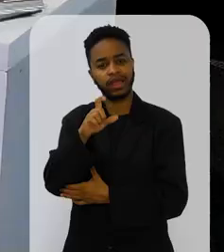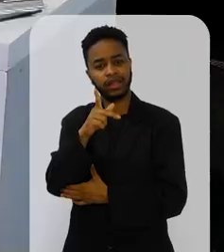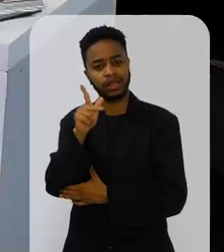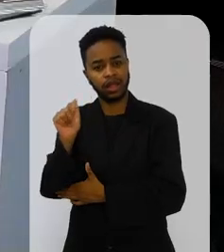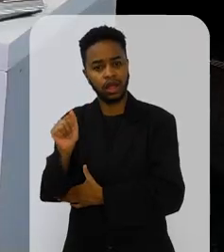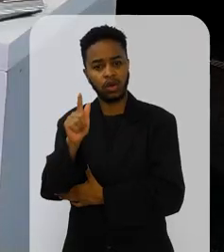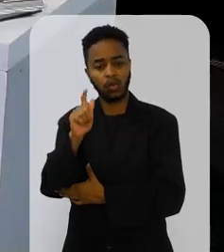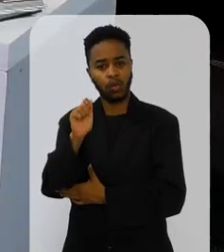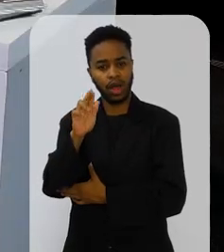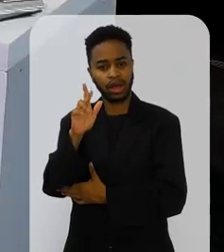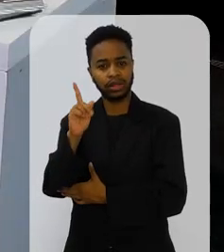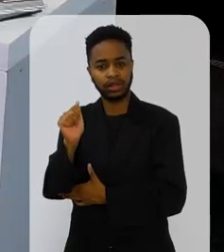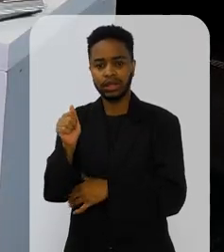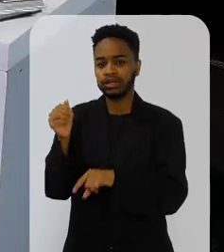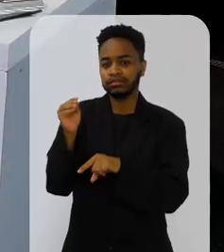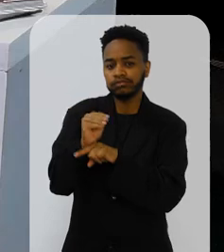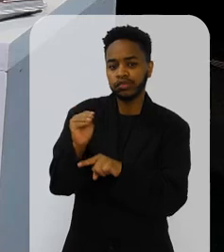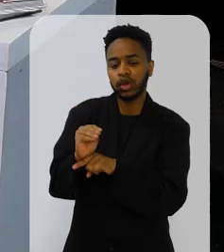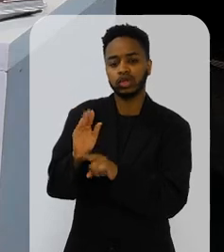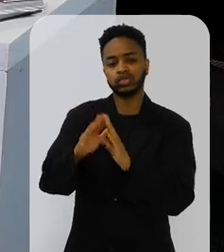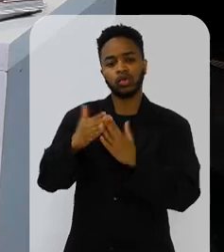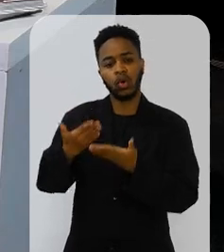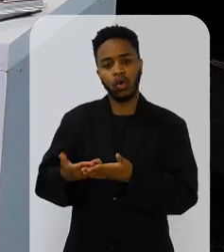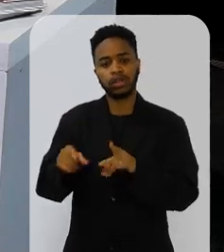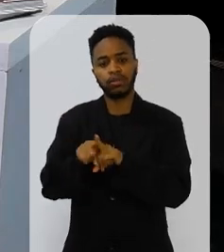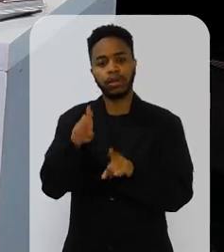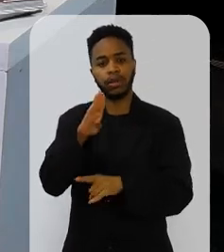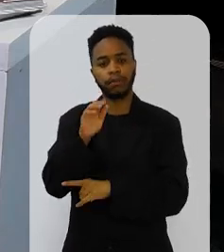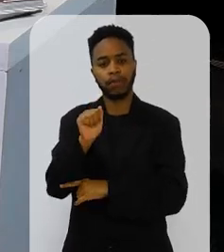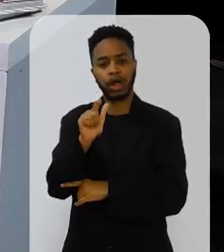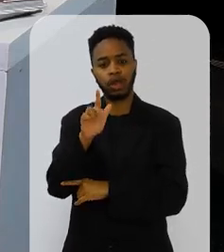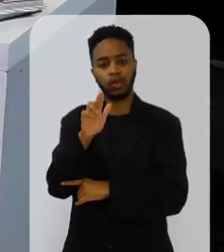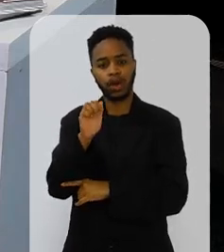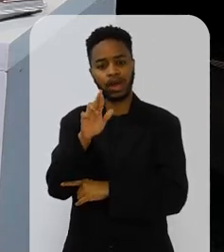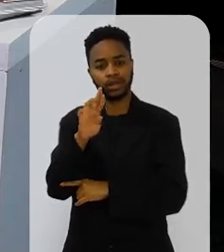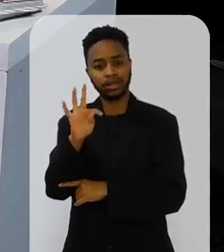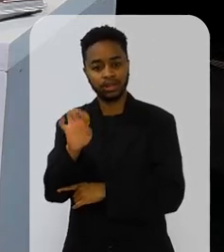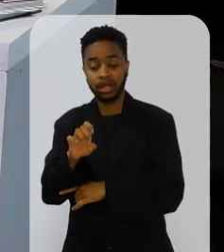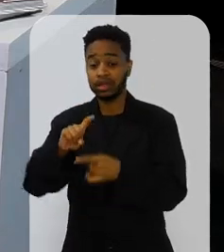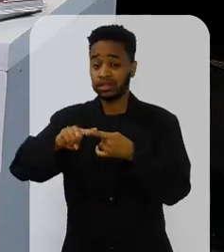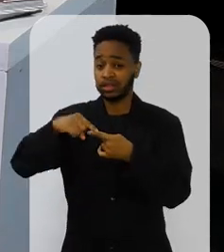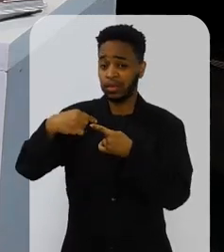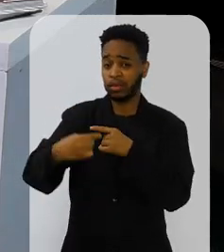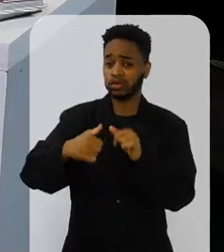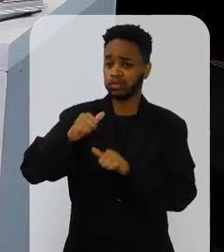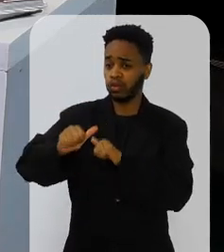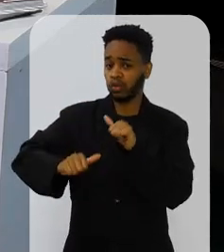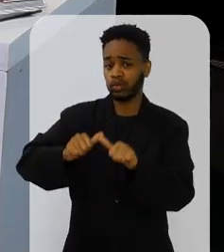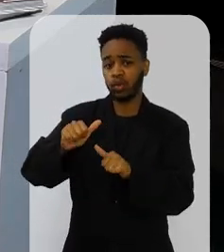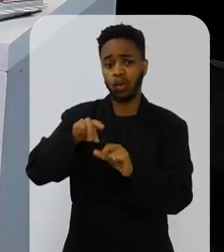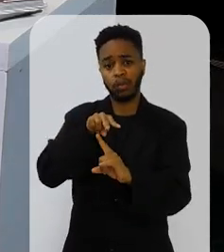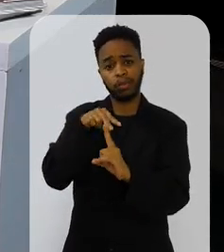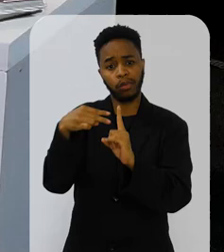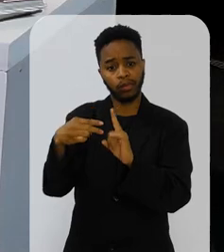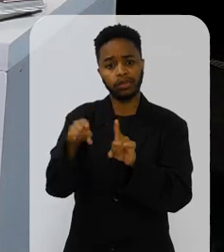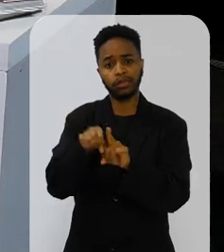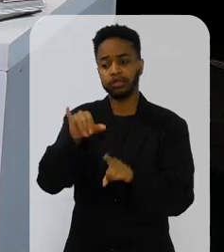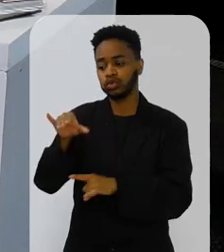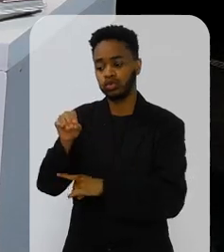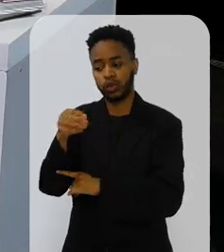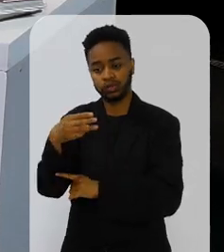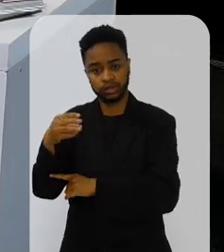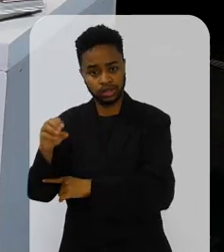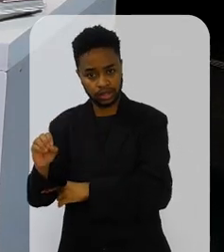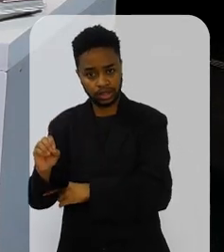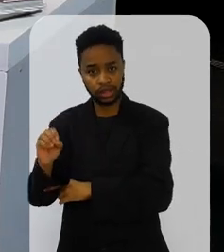diferente. Saudando a escola, né? Os baluarte, né? Mas só que depois foi entrando outra a concepção. João